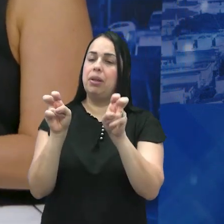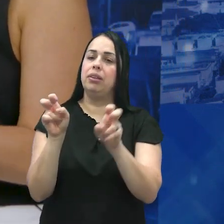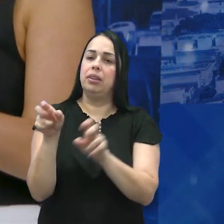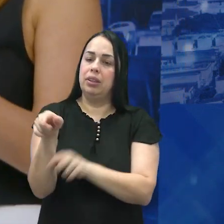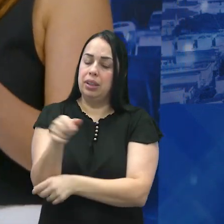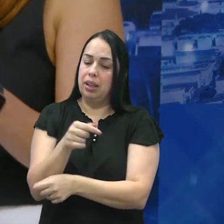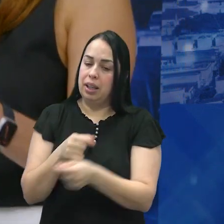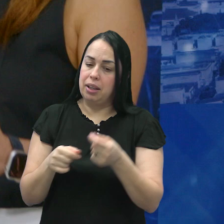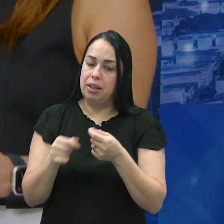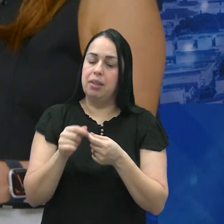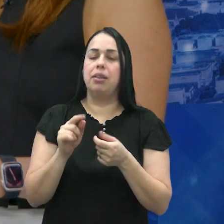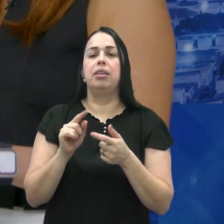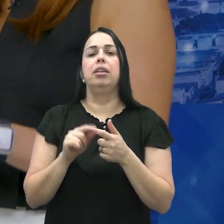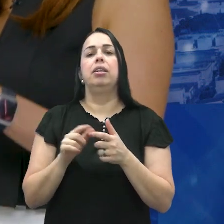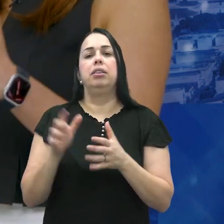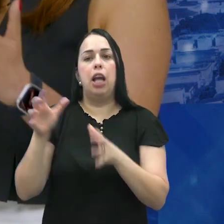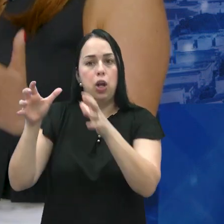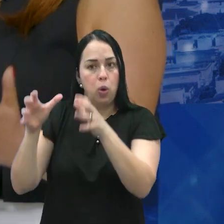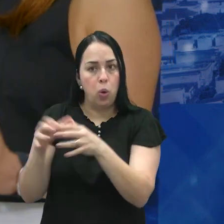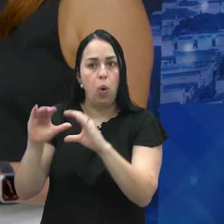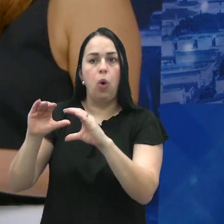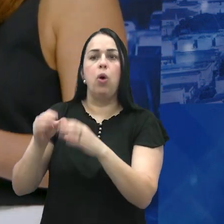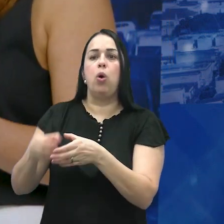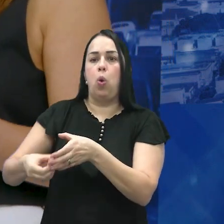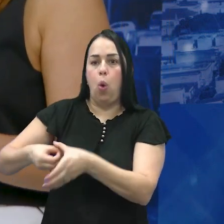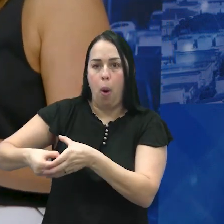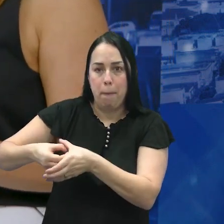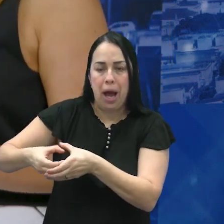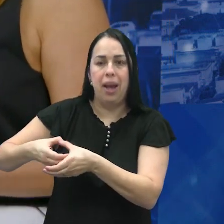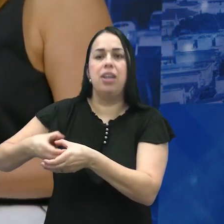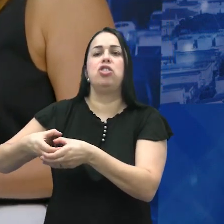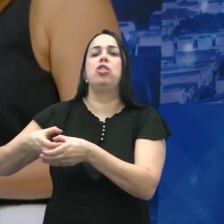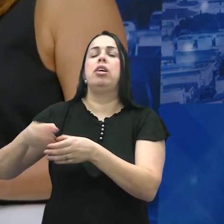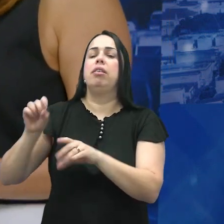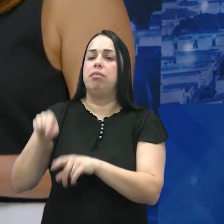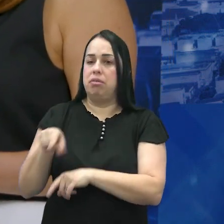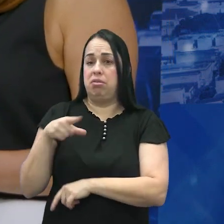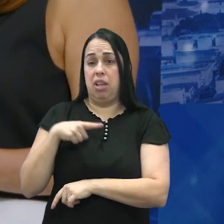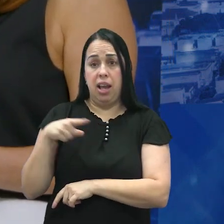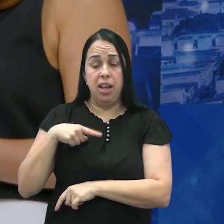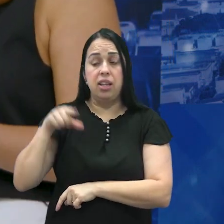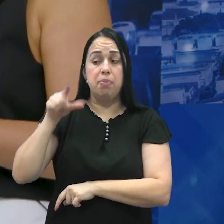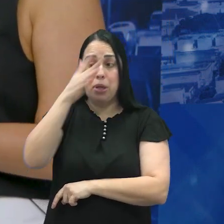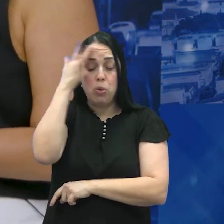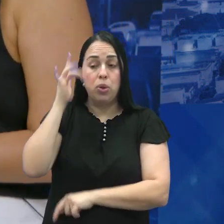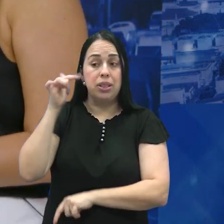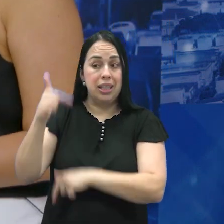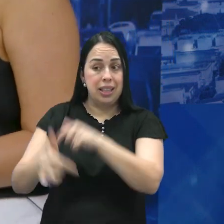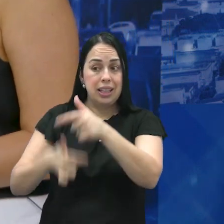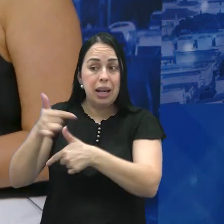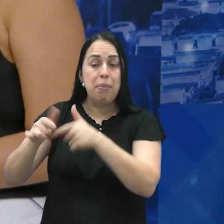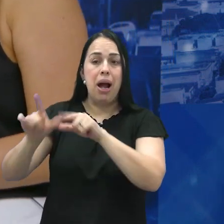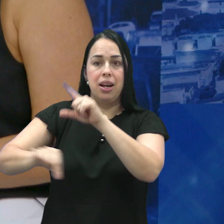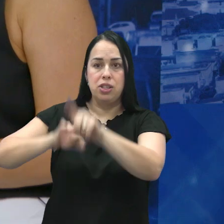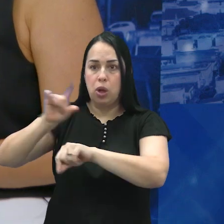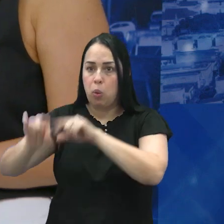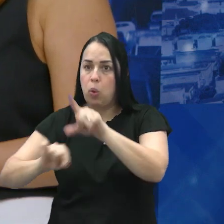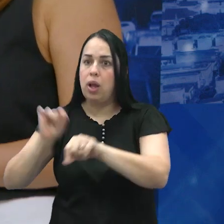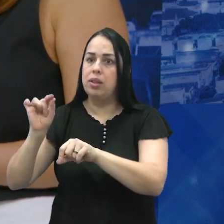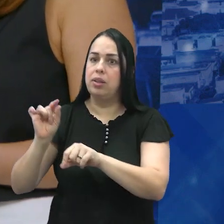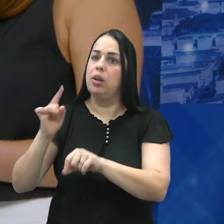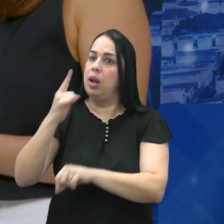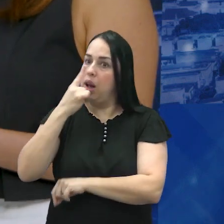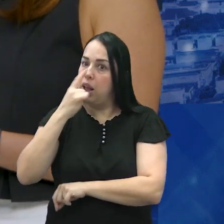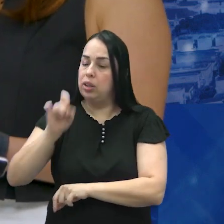social, que a gente tem as nossas cooperativas, os catadores, pessoas que segregam esses materiais e comercializam e sobrevivem por meio disso,